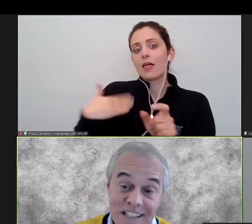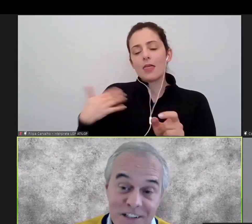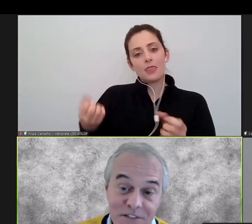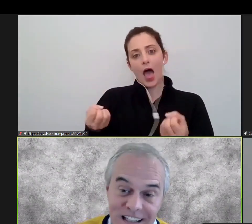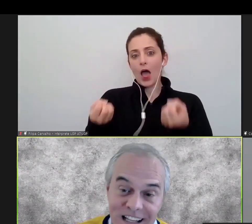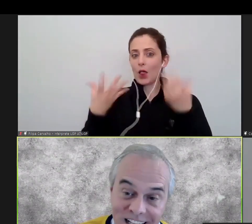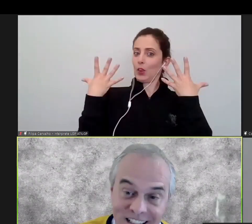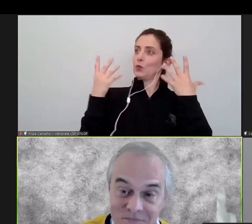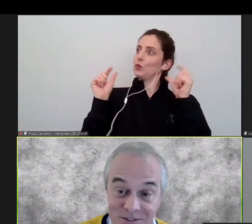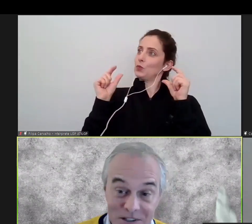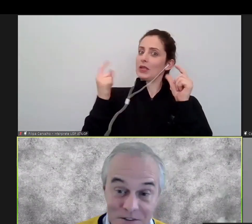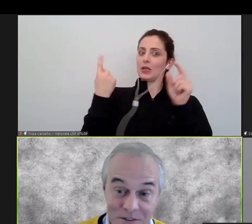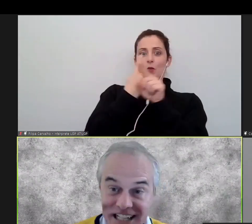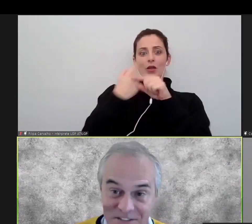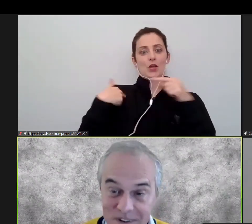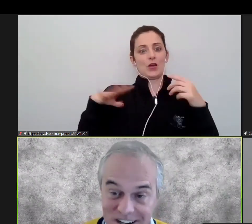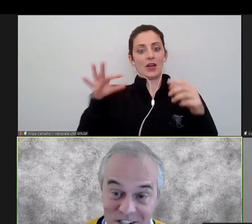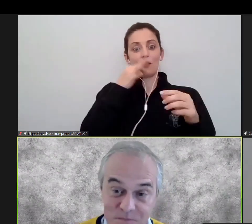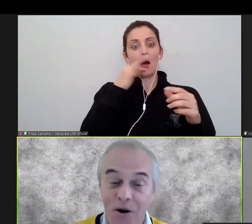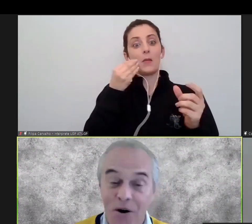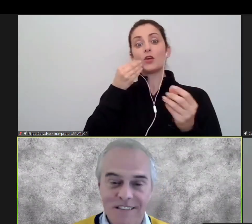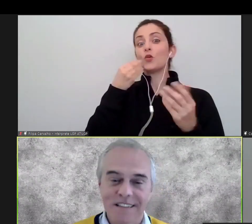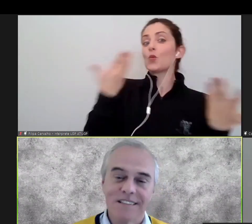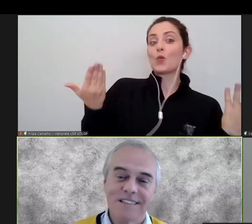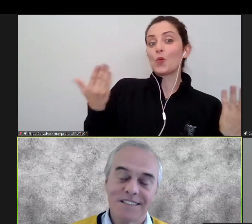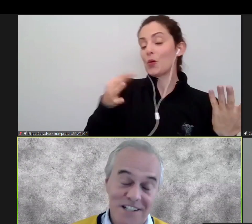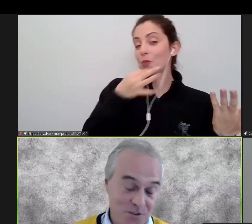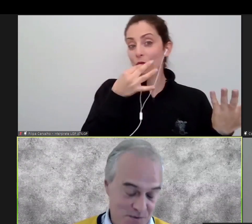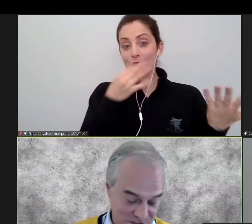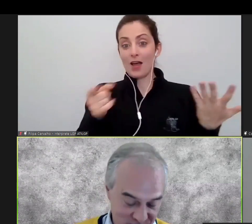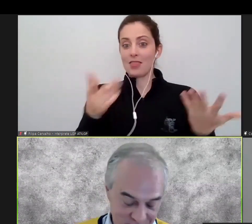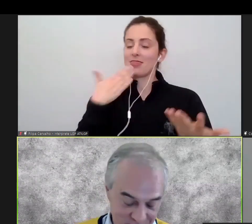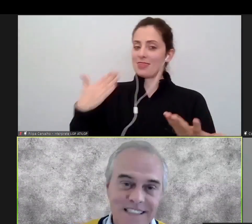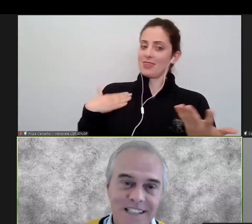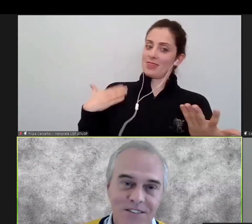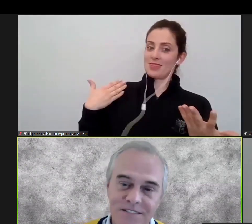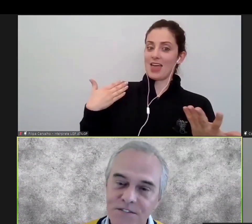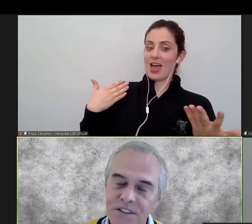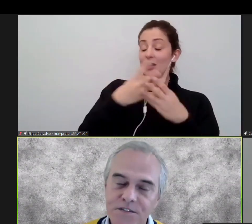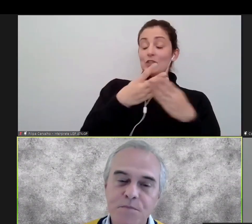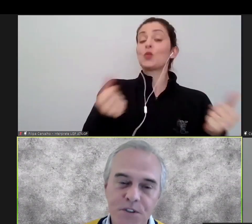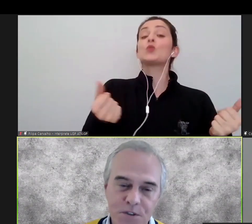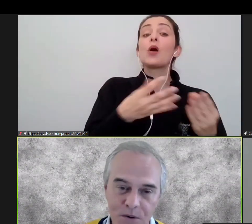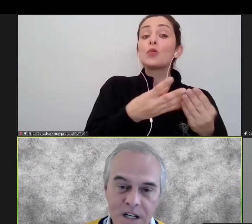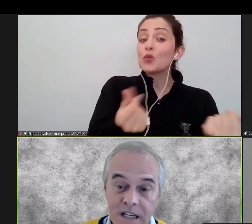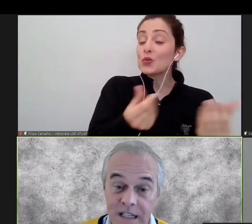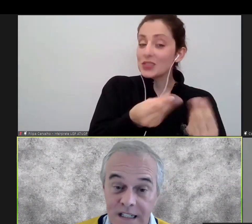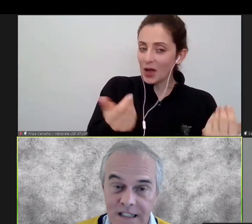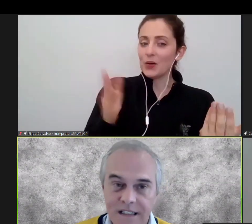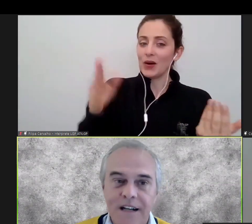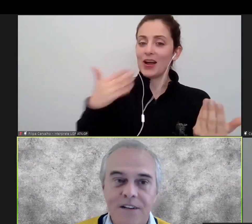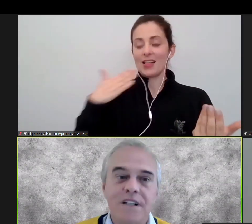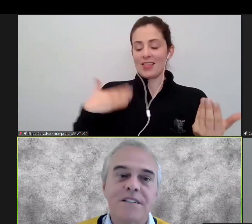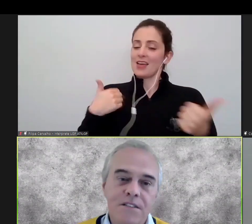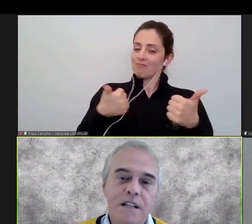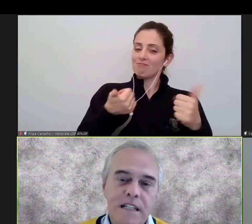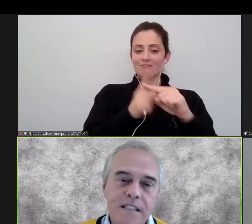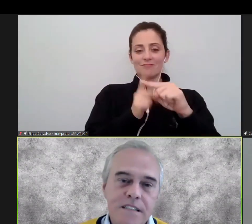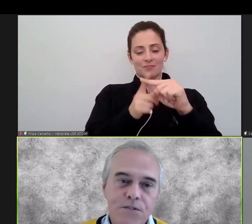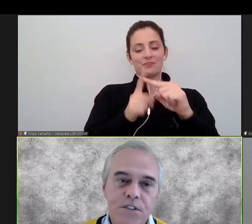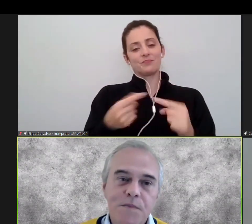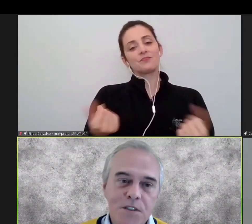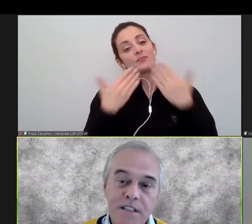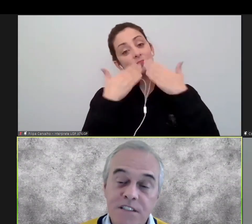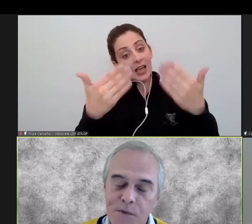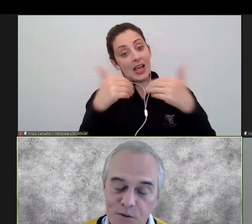que eu queria falar, mas não encontrava uma resposta. Então, uma solução, foi muito bom. Agora, eu agradeço